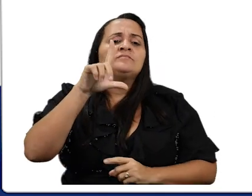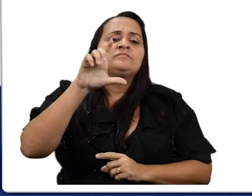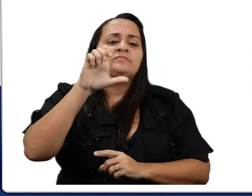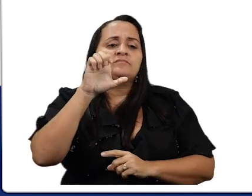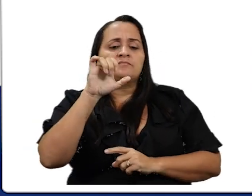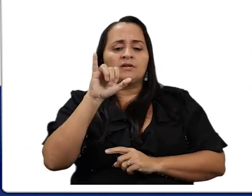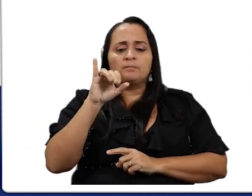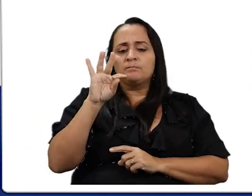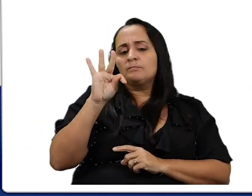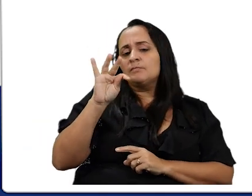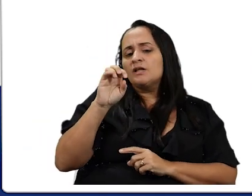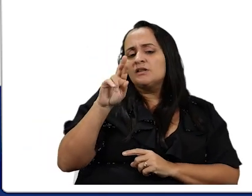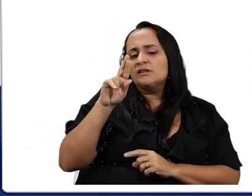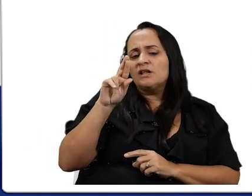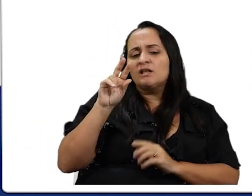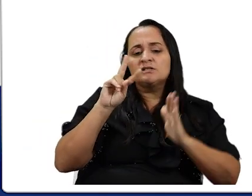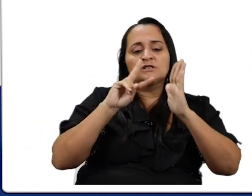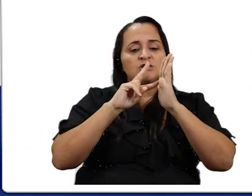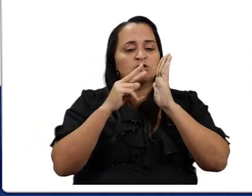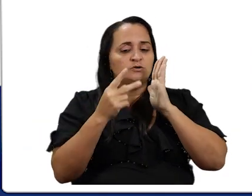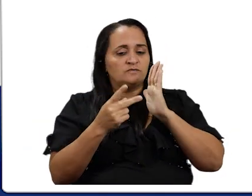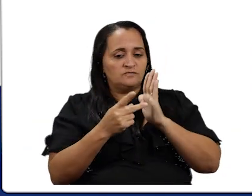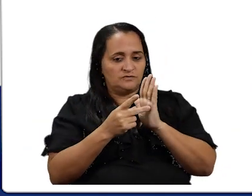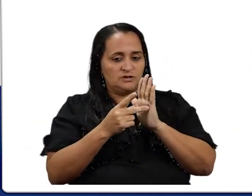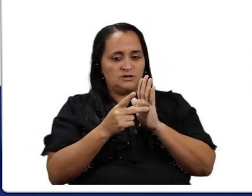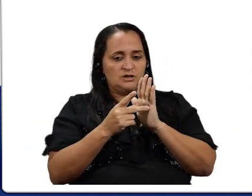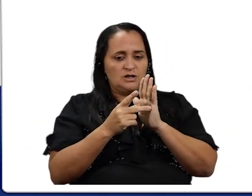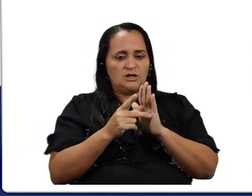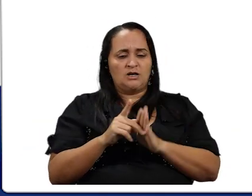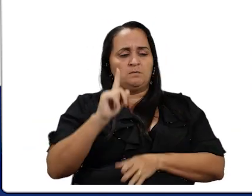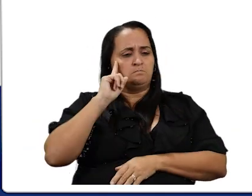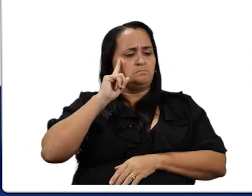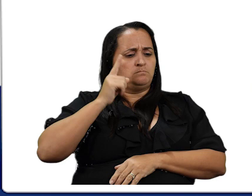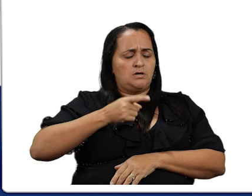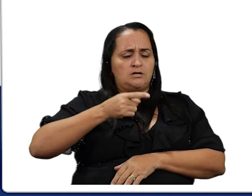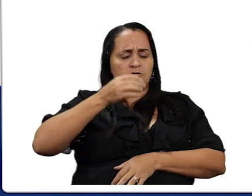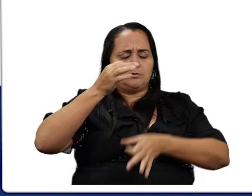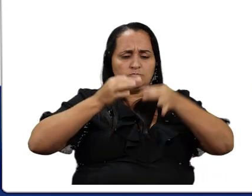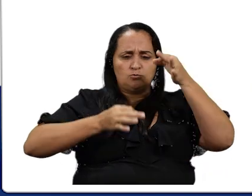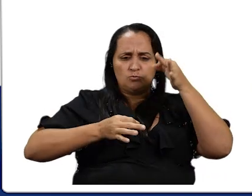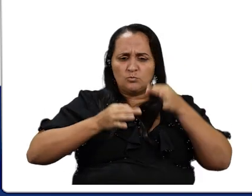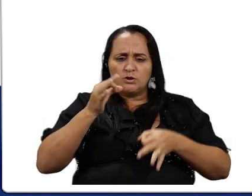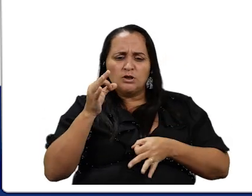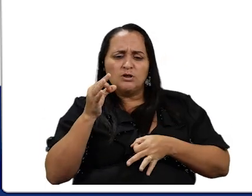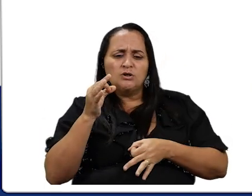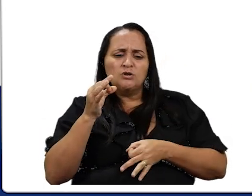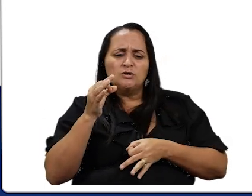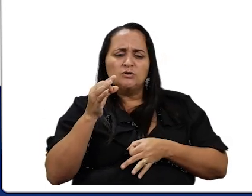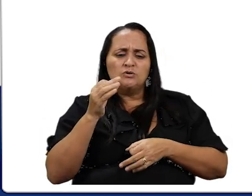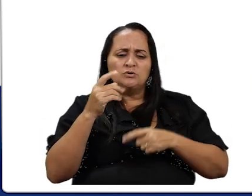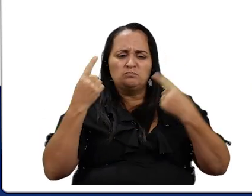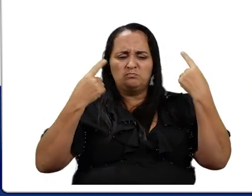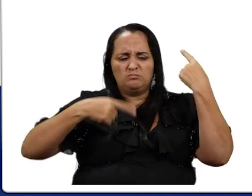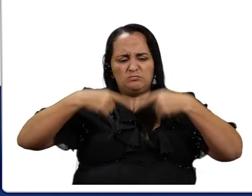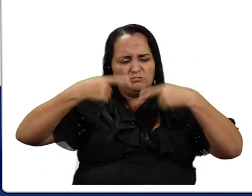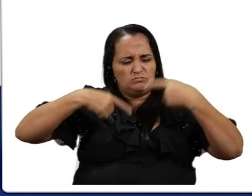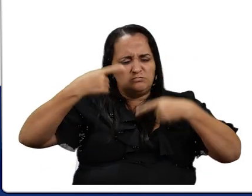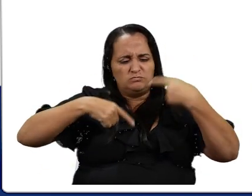Pleitear. Pleitear significa demandar um juízo, litigar, no sentido de